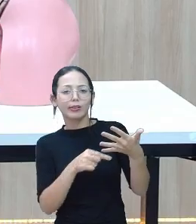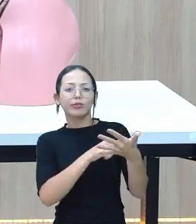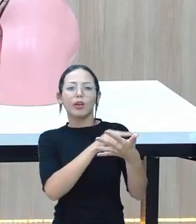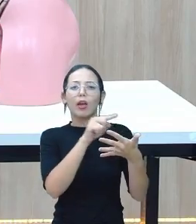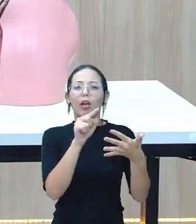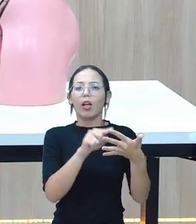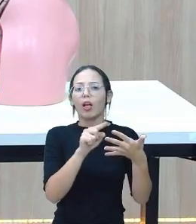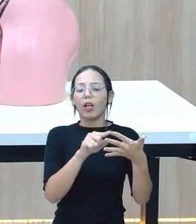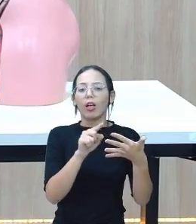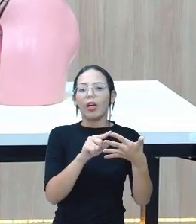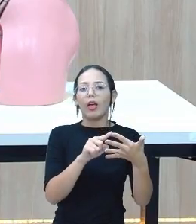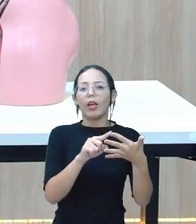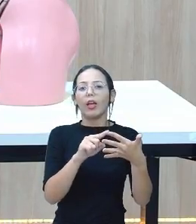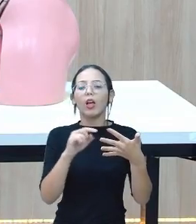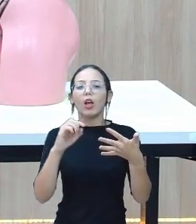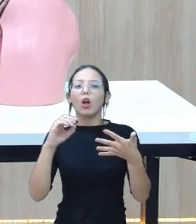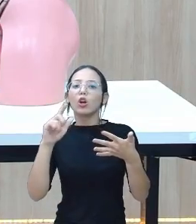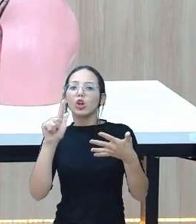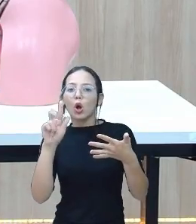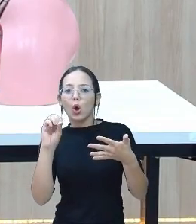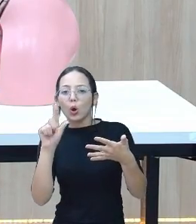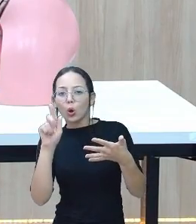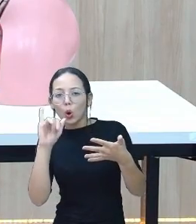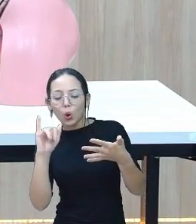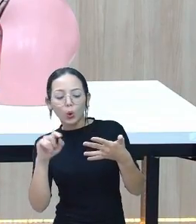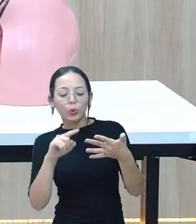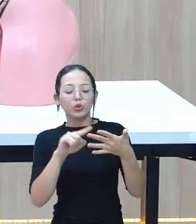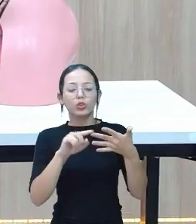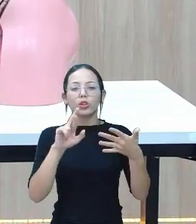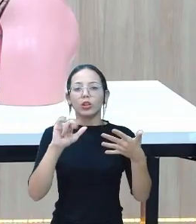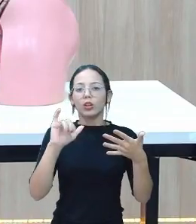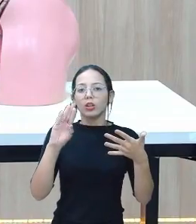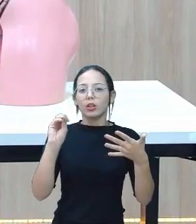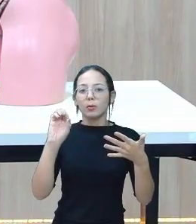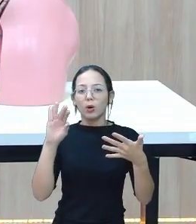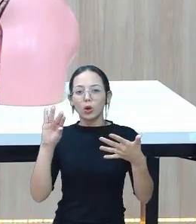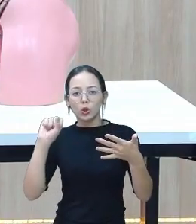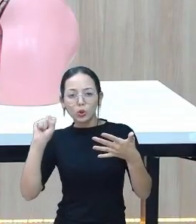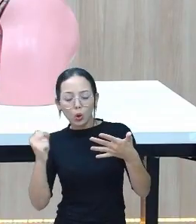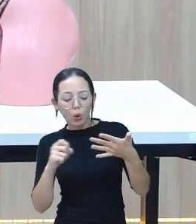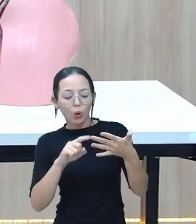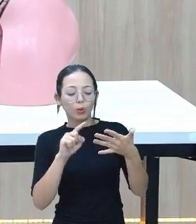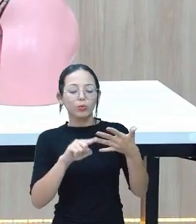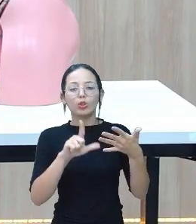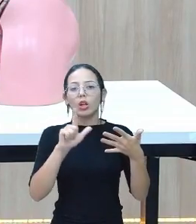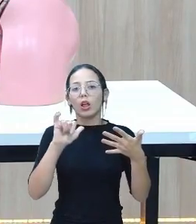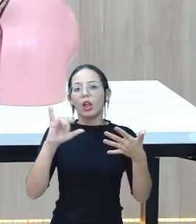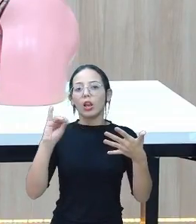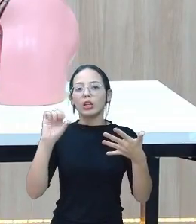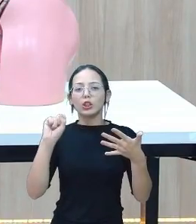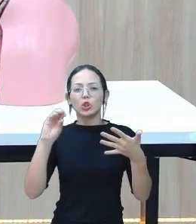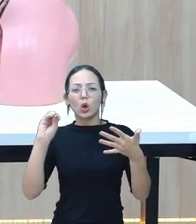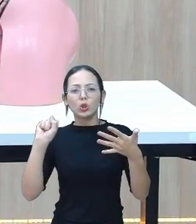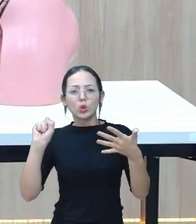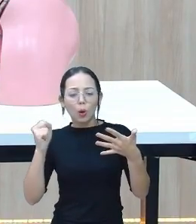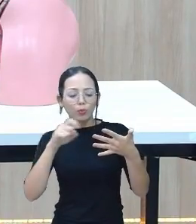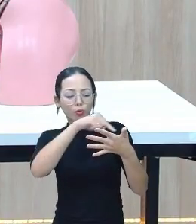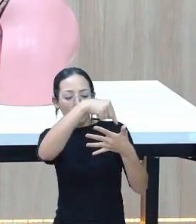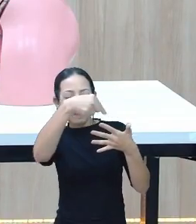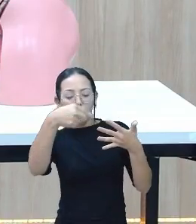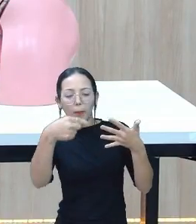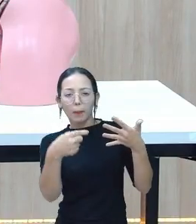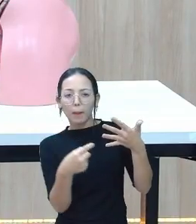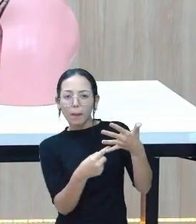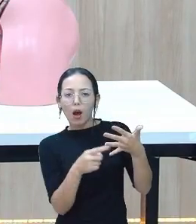como o complexo de Golgi, os ribossomos, os lisossomos. Então, todos